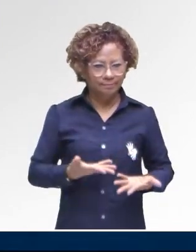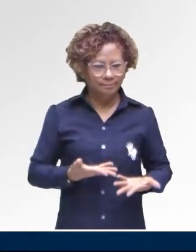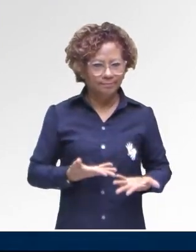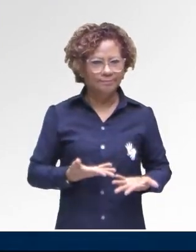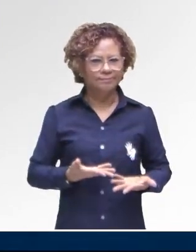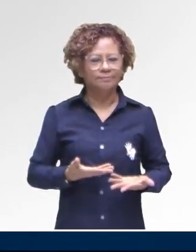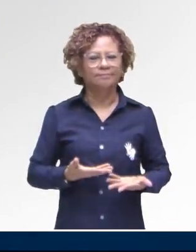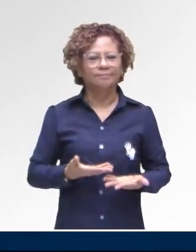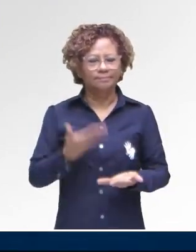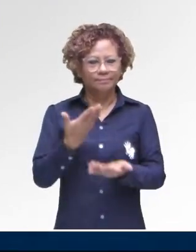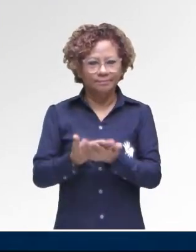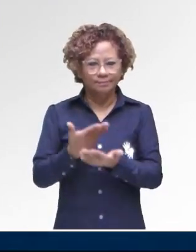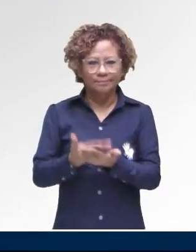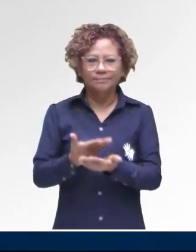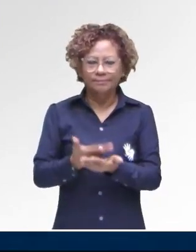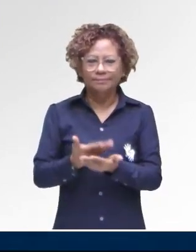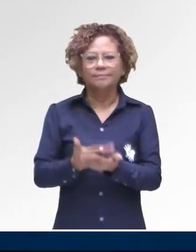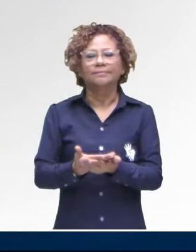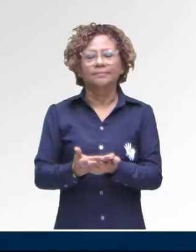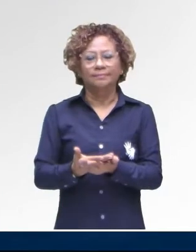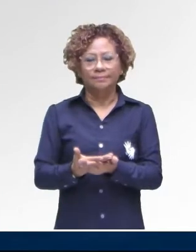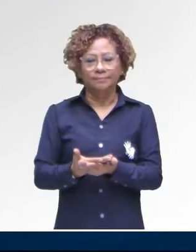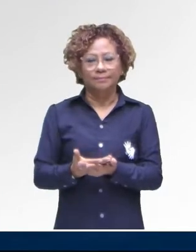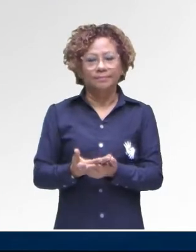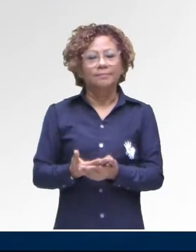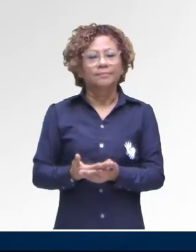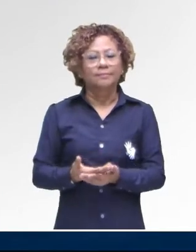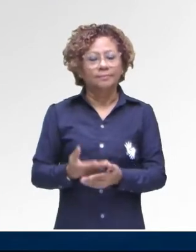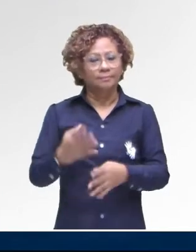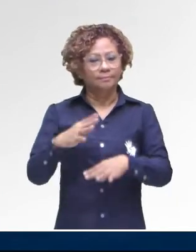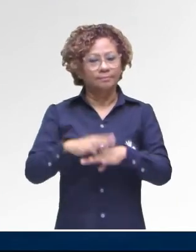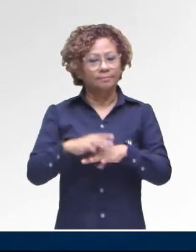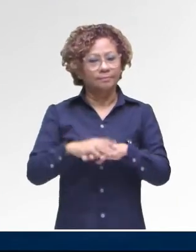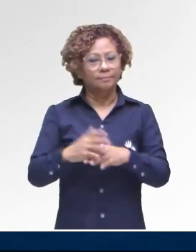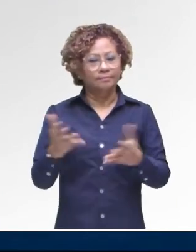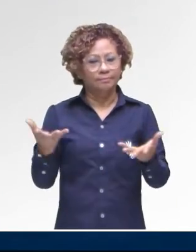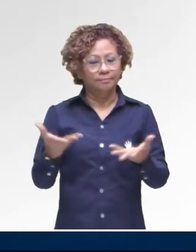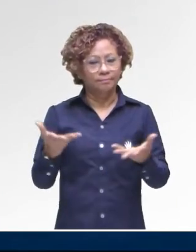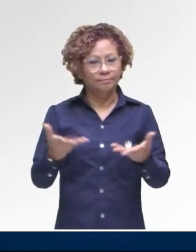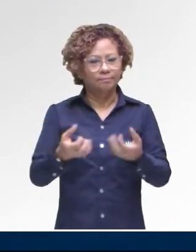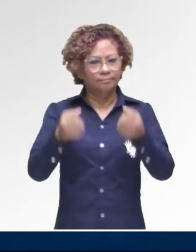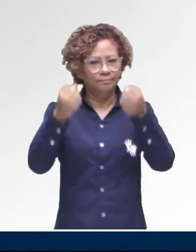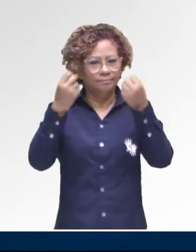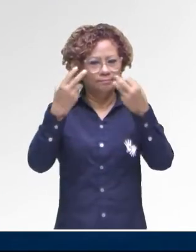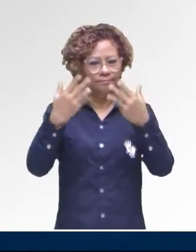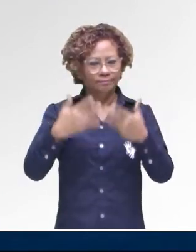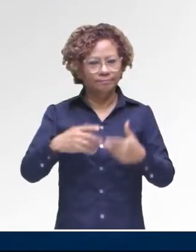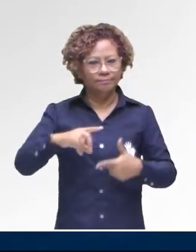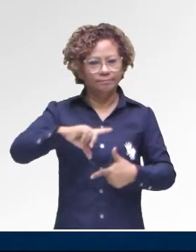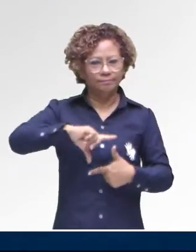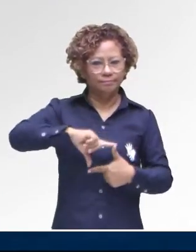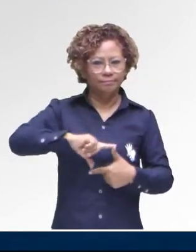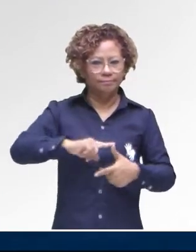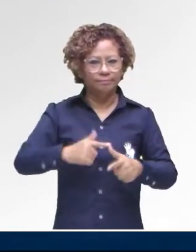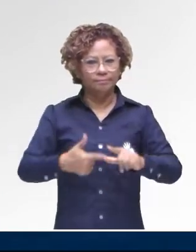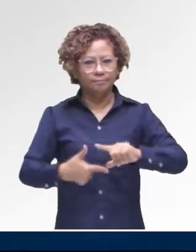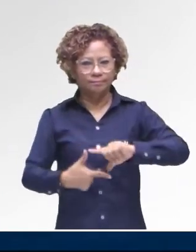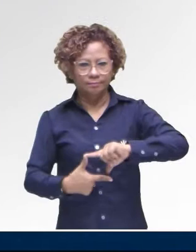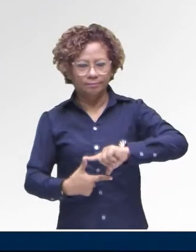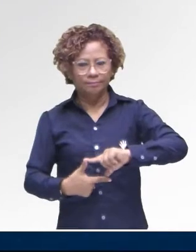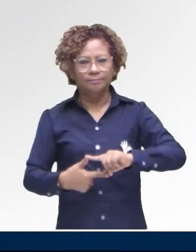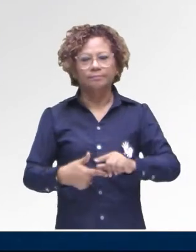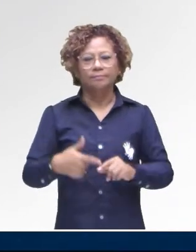professor Alexandre. Iremos falar nessa aula e nas outras de geometria plana. Então vamos falar um